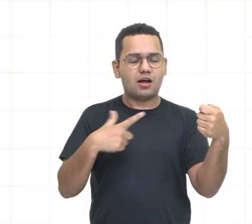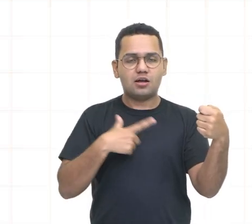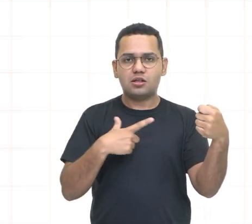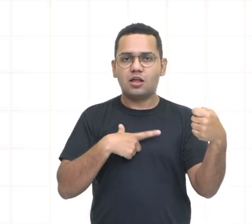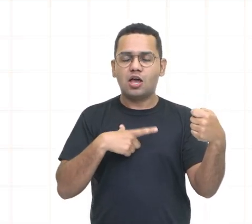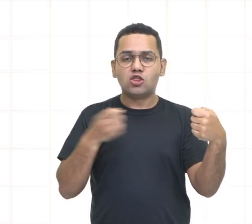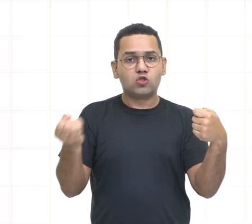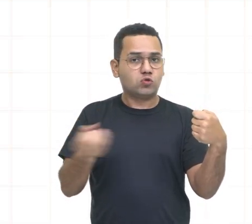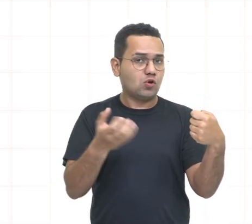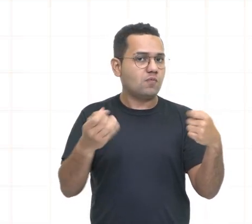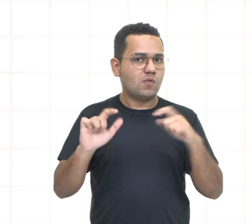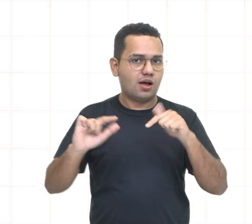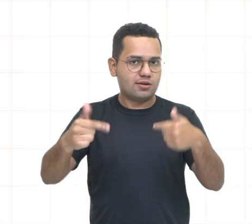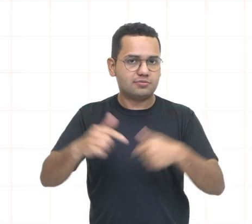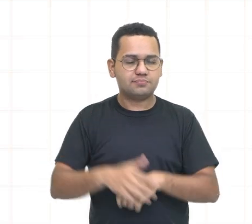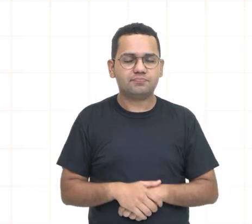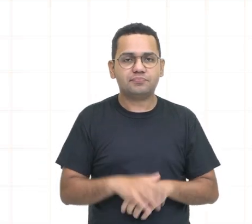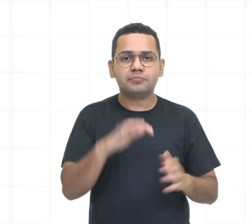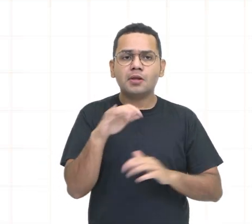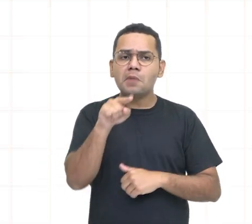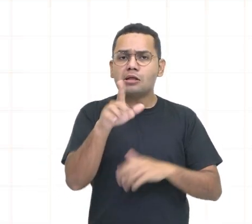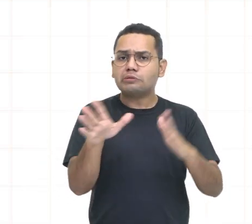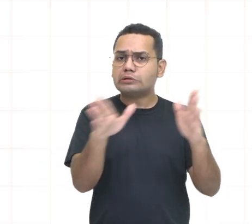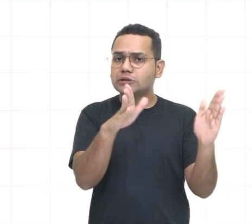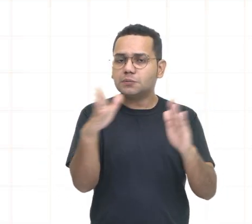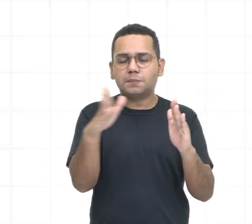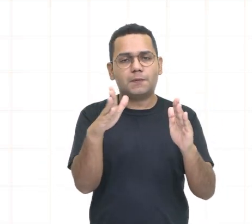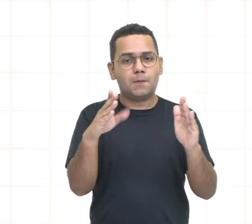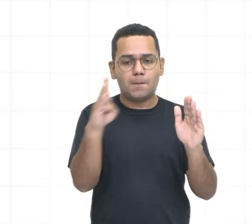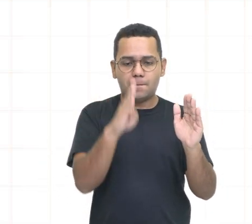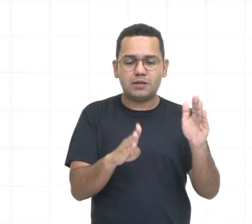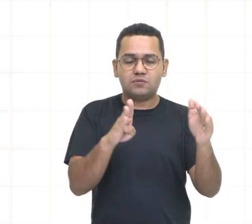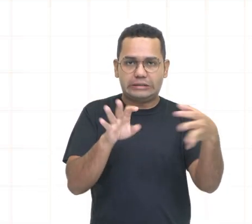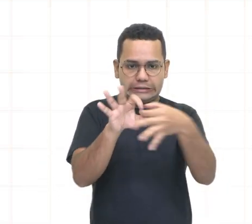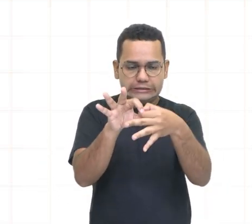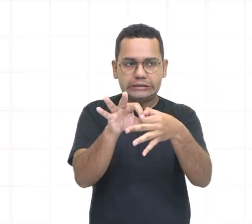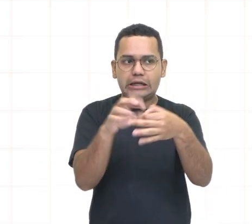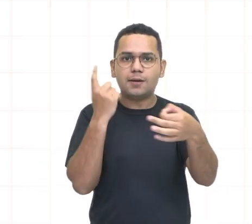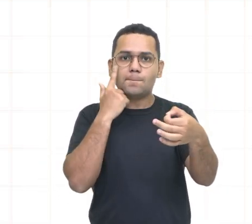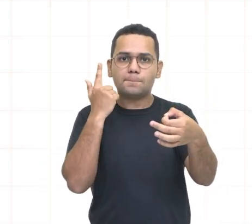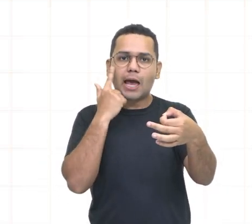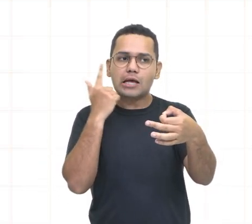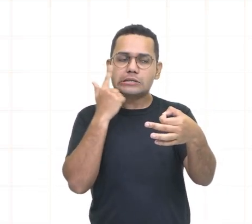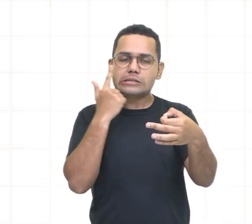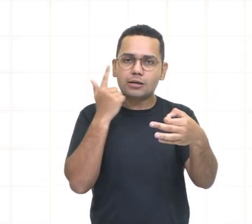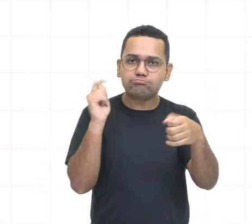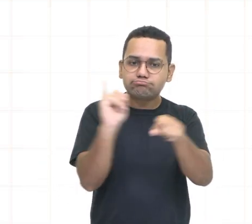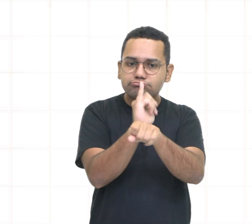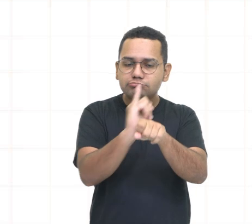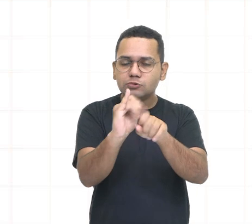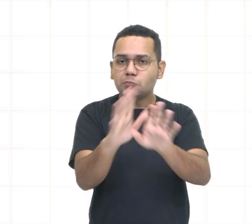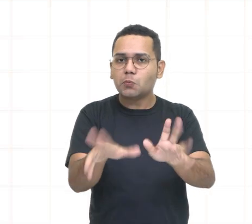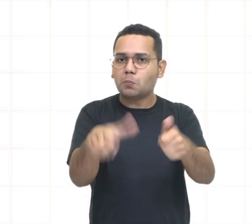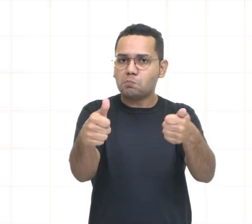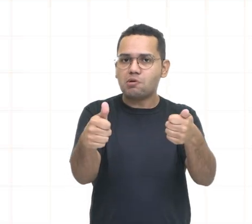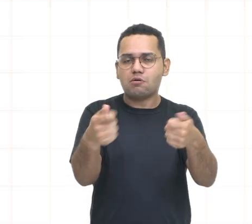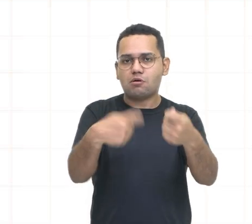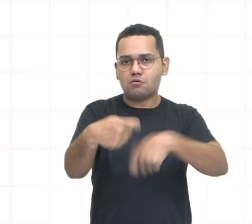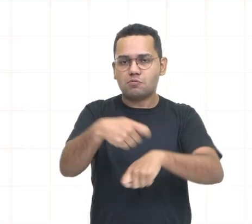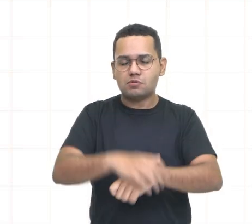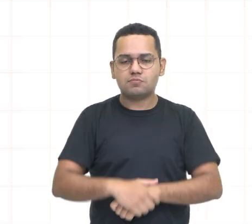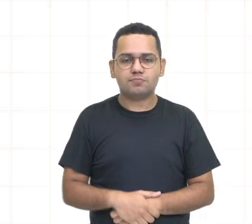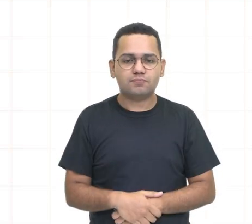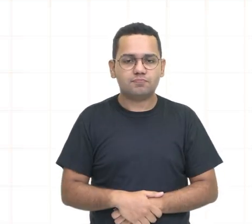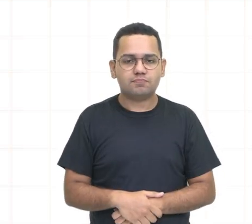o Brasil vai estar se adequando a essas novas demandas. Muito por isso, viveu, né,